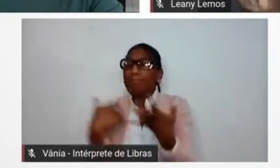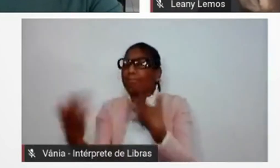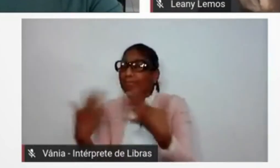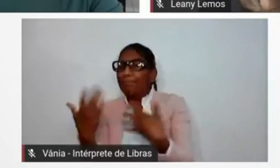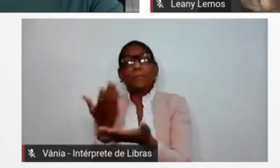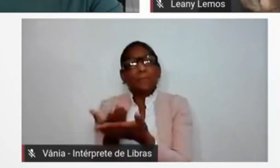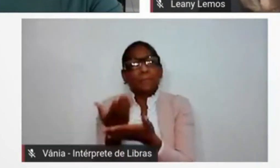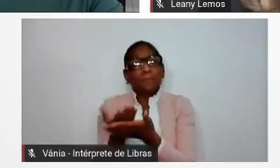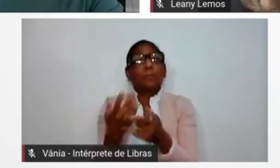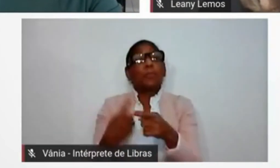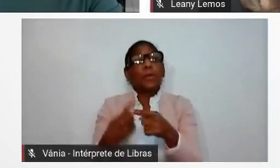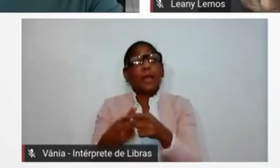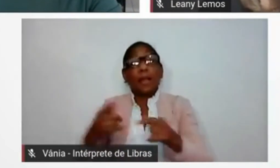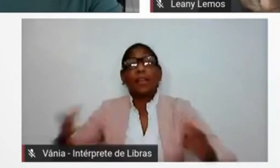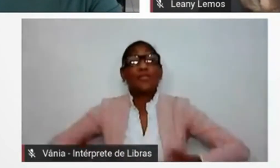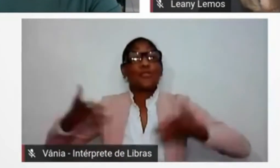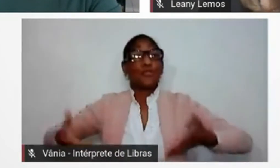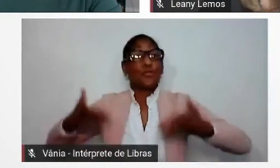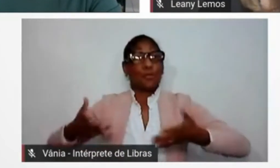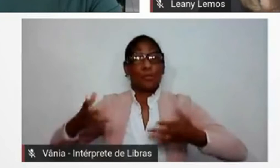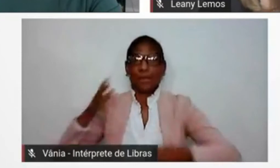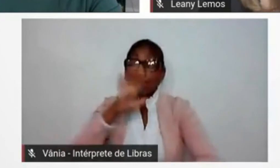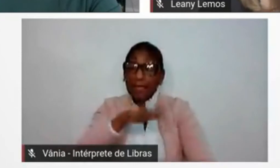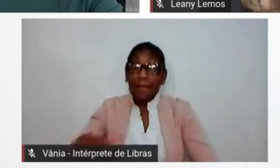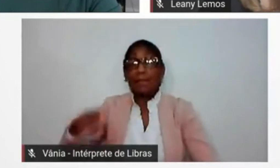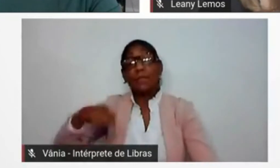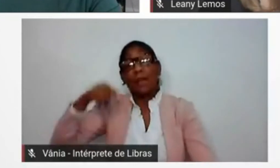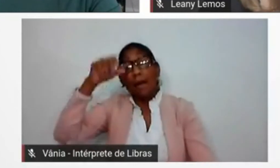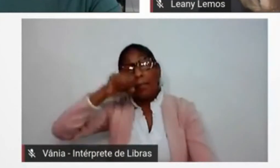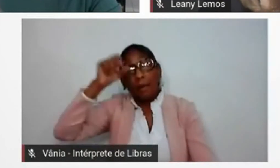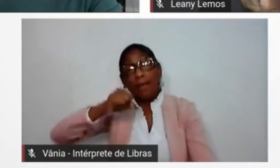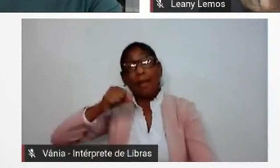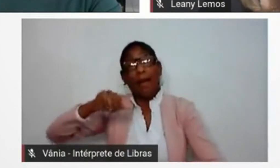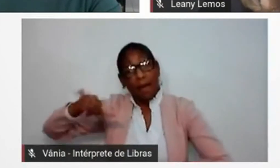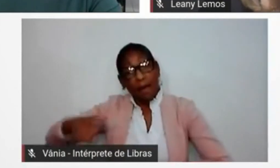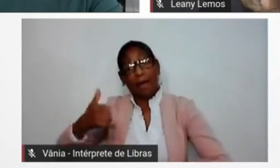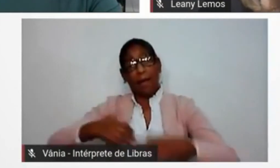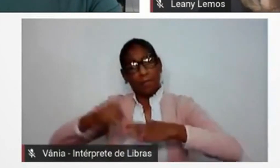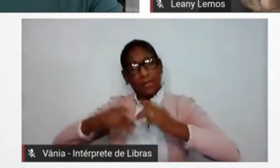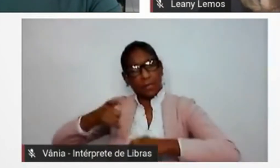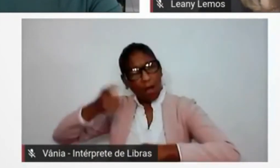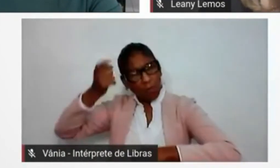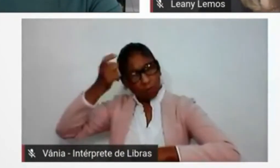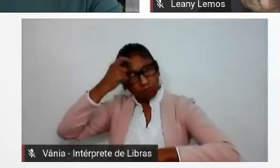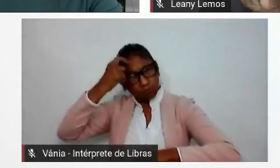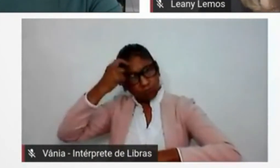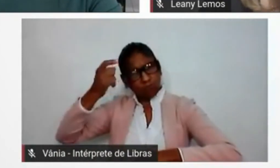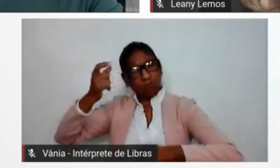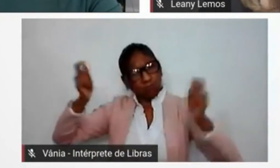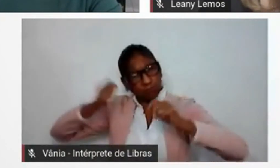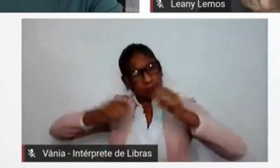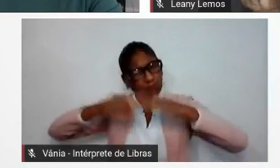Dos estímulos que precisam ser feitos nessas crianças para que a sua capacidade cognitiva, a sua capacidade